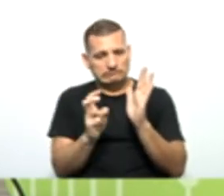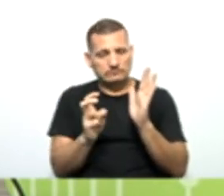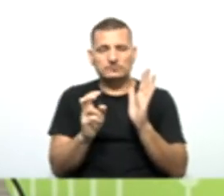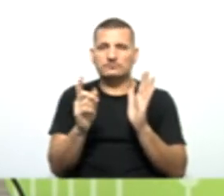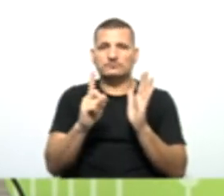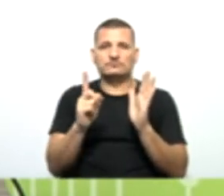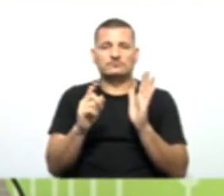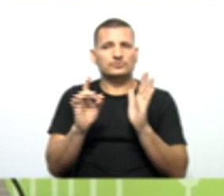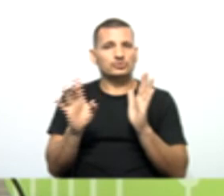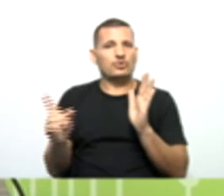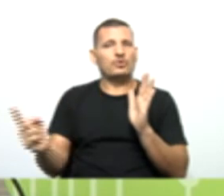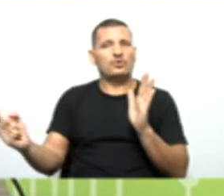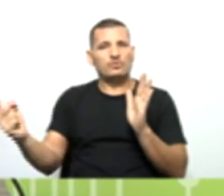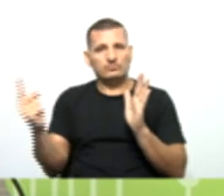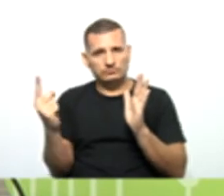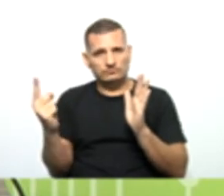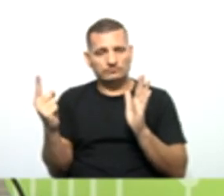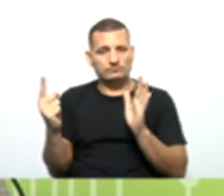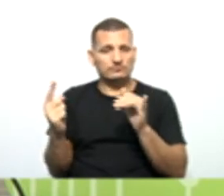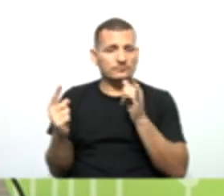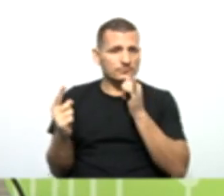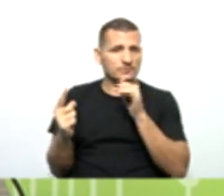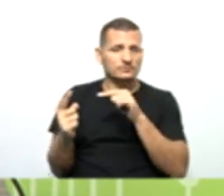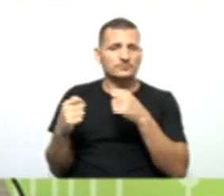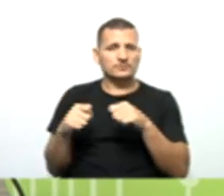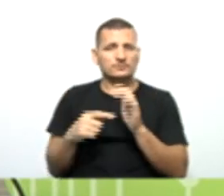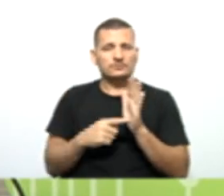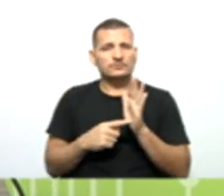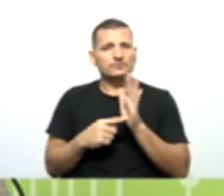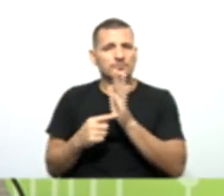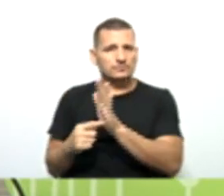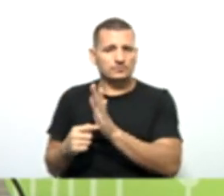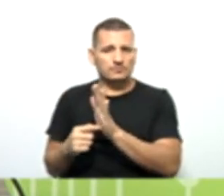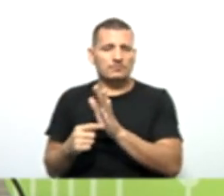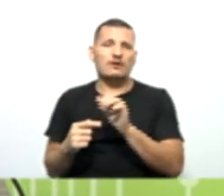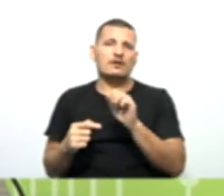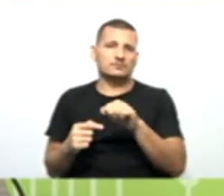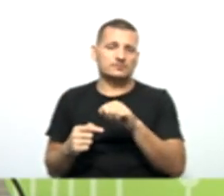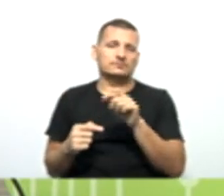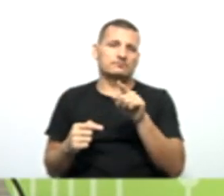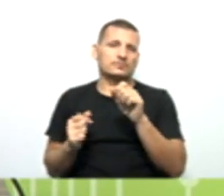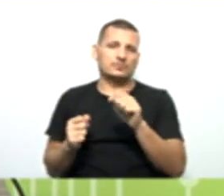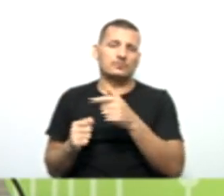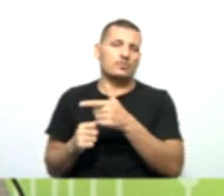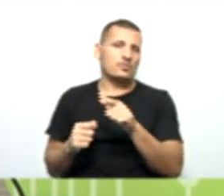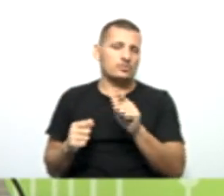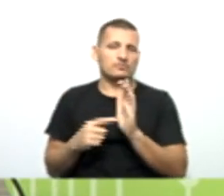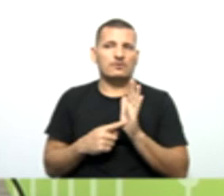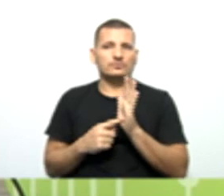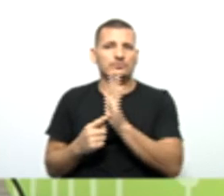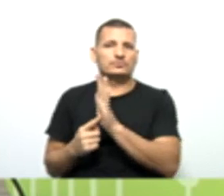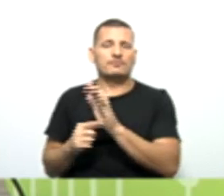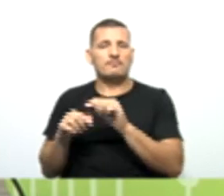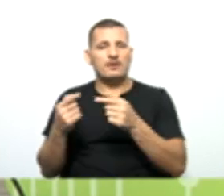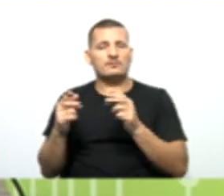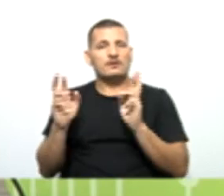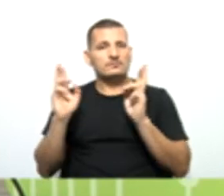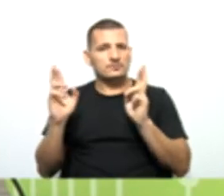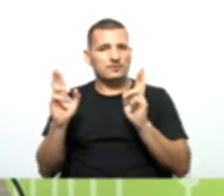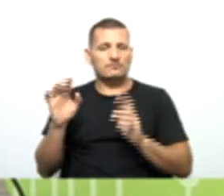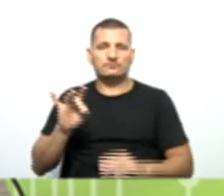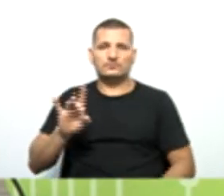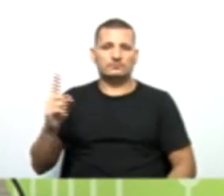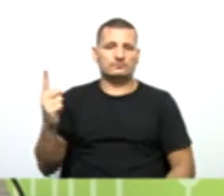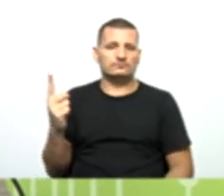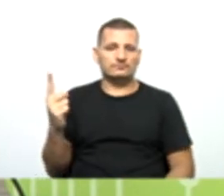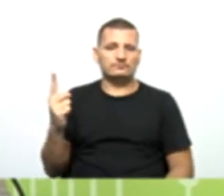ela precisa de colaboração para poder executar, aí sim, aí você coloca os colaboradores. Tá? Mas responsável pela tarefa vai ser apenas